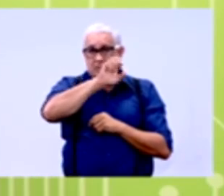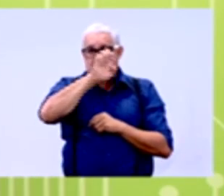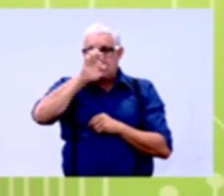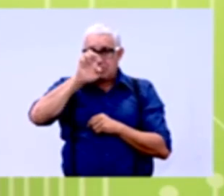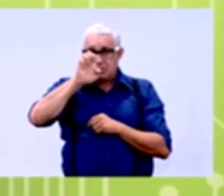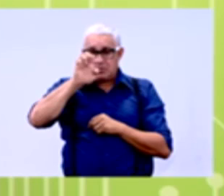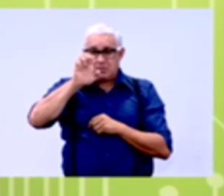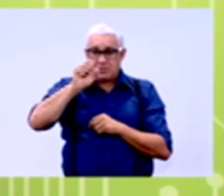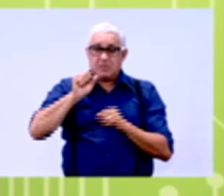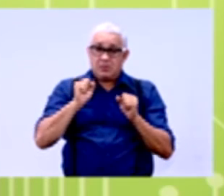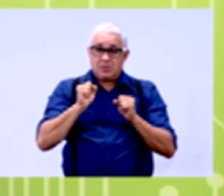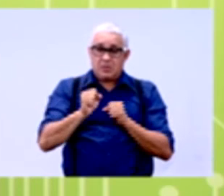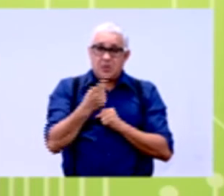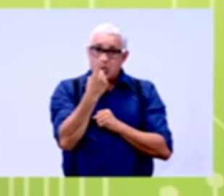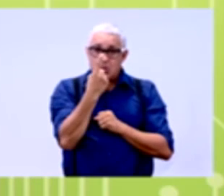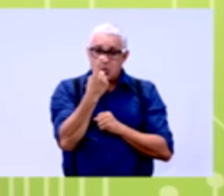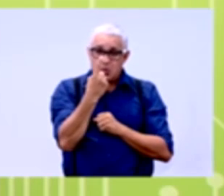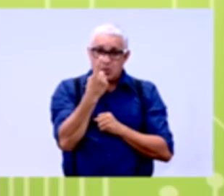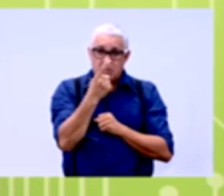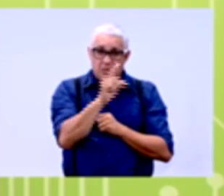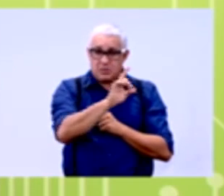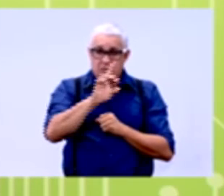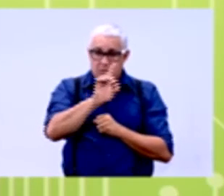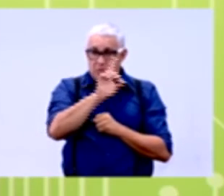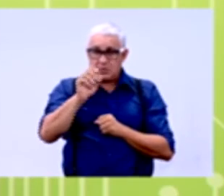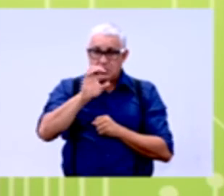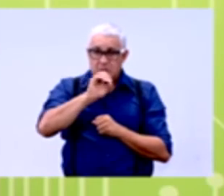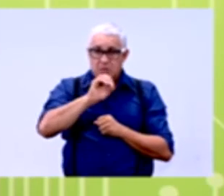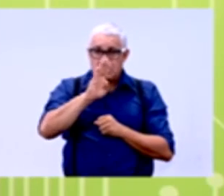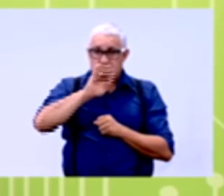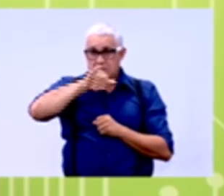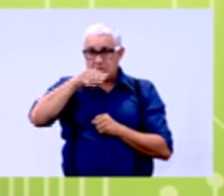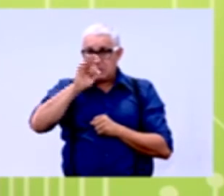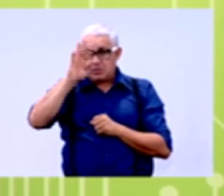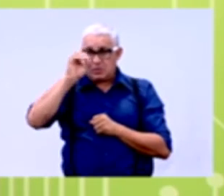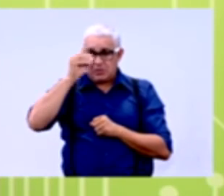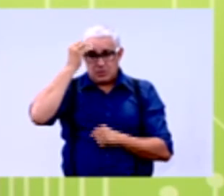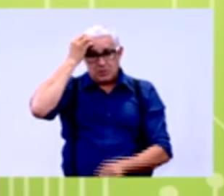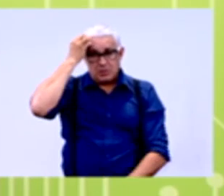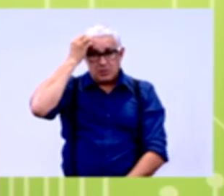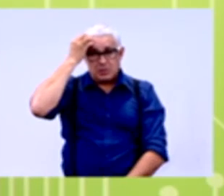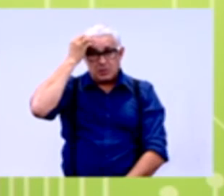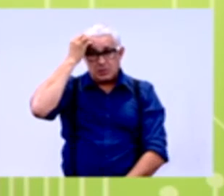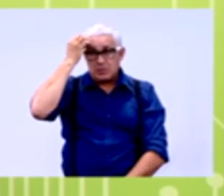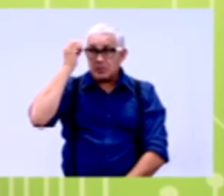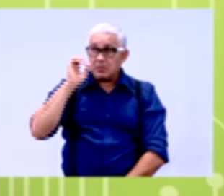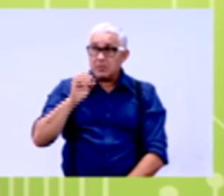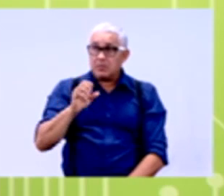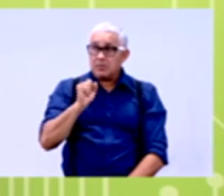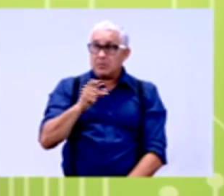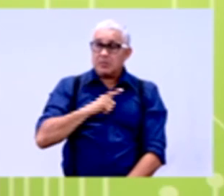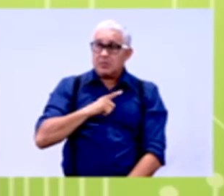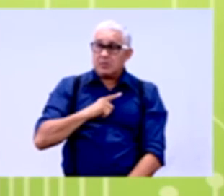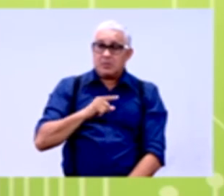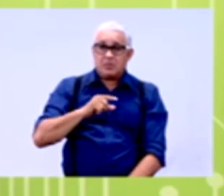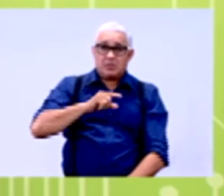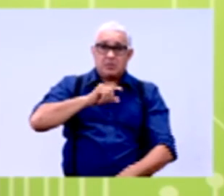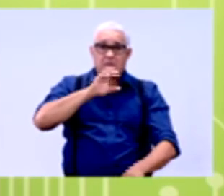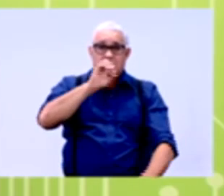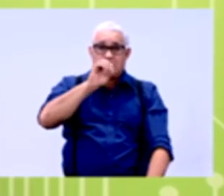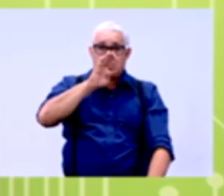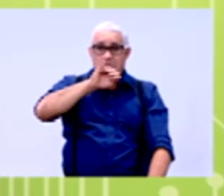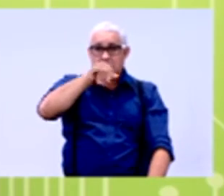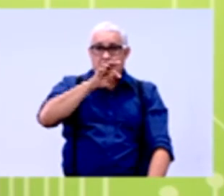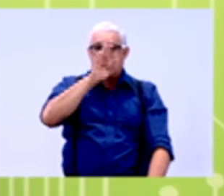uma identificação única para cada objeto. Apesar de nós podemos ter vários objetos